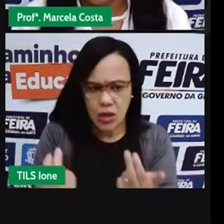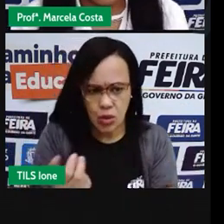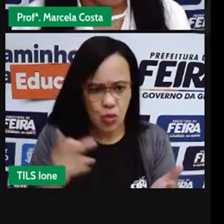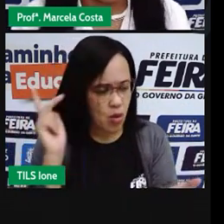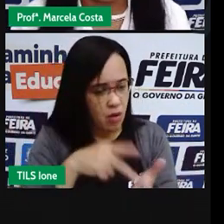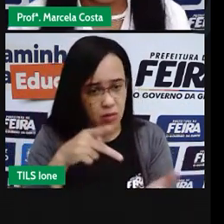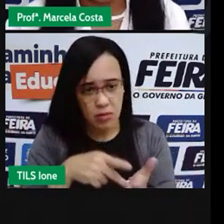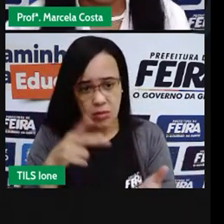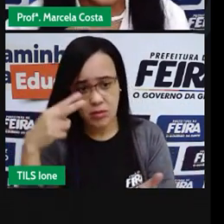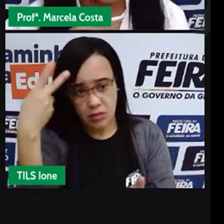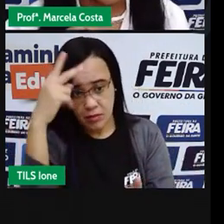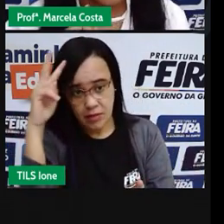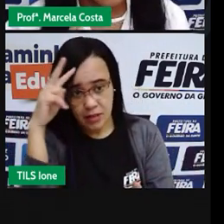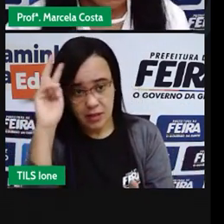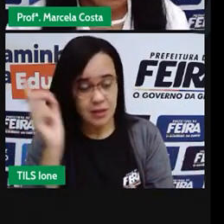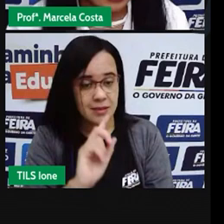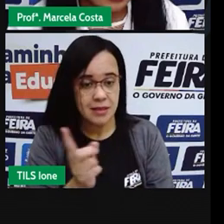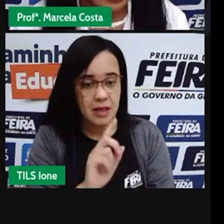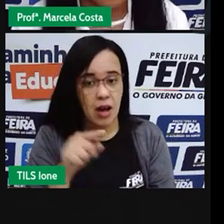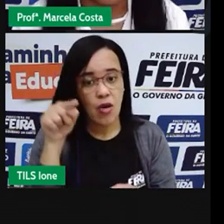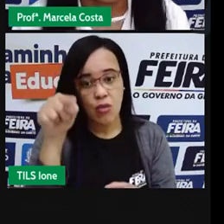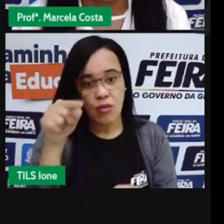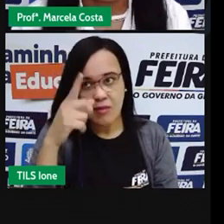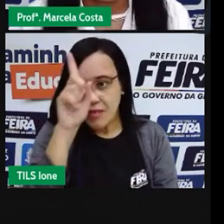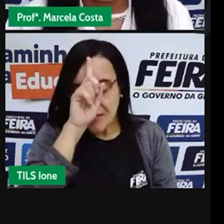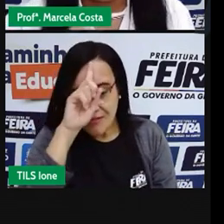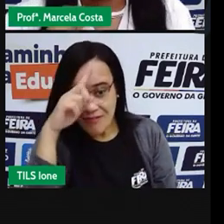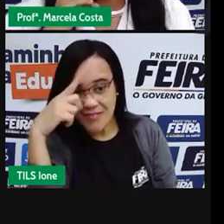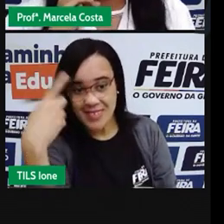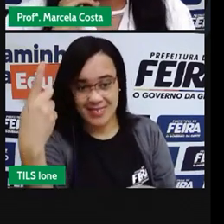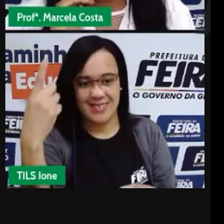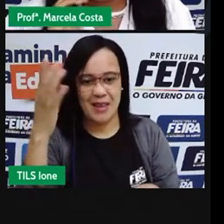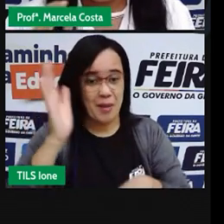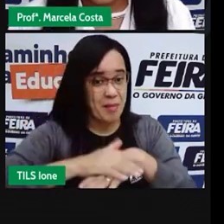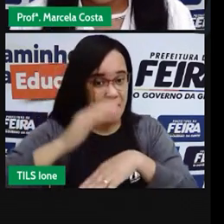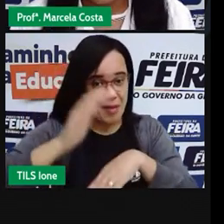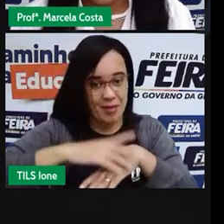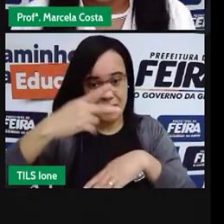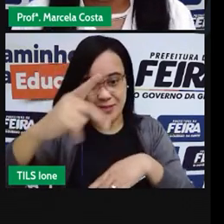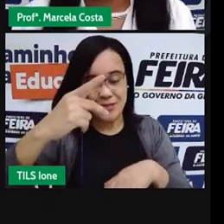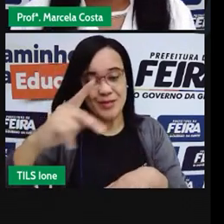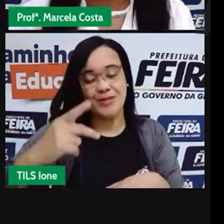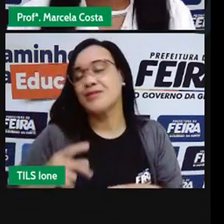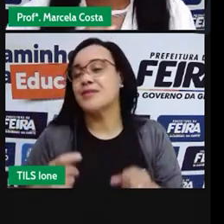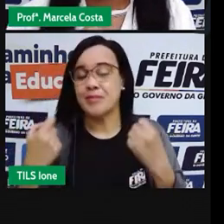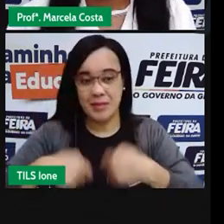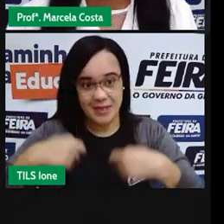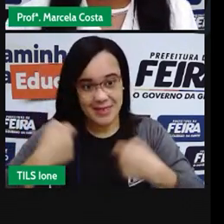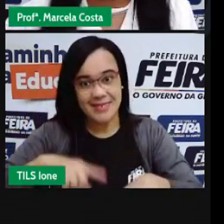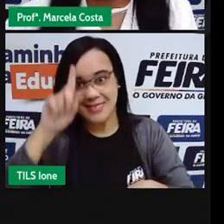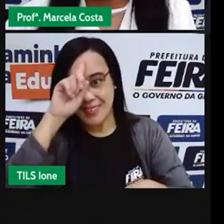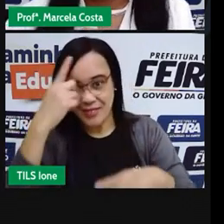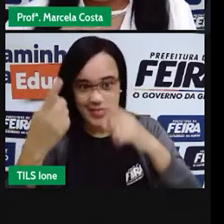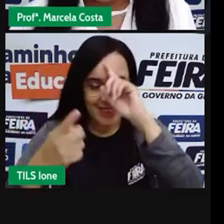original. Não, você vai dar a sua versão. Vai ser criativo e